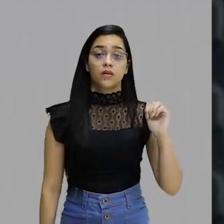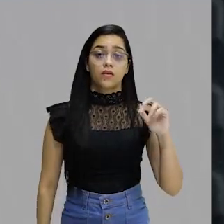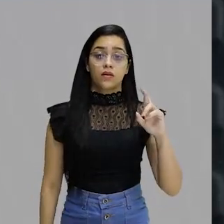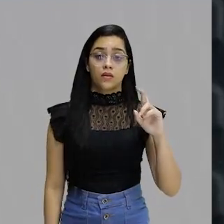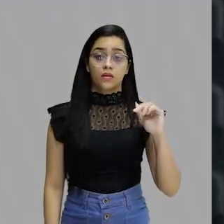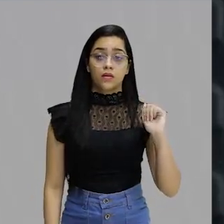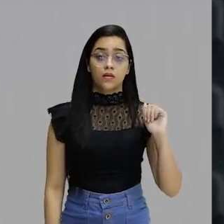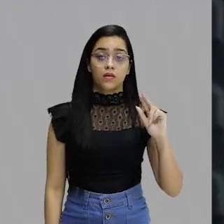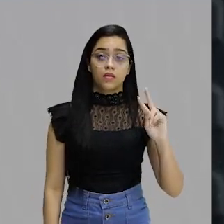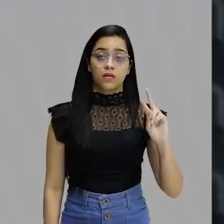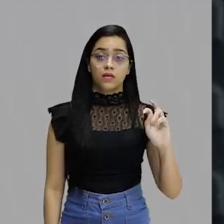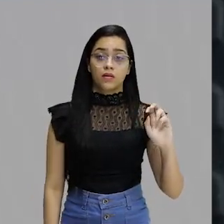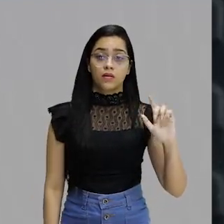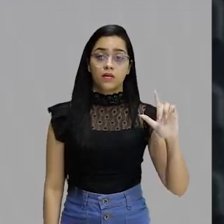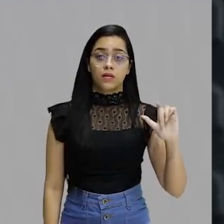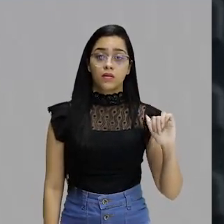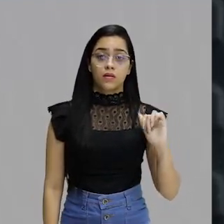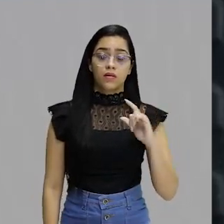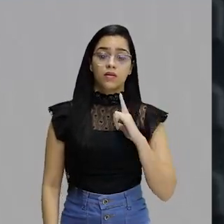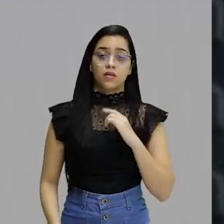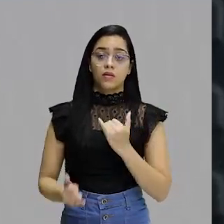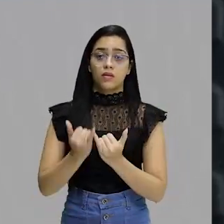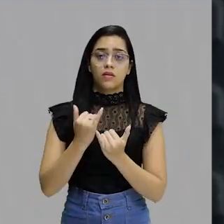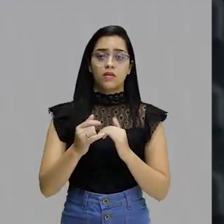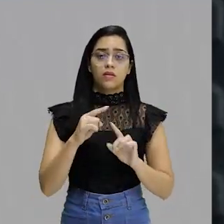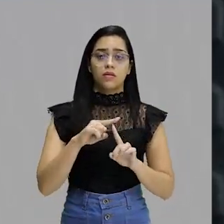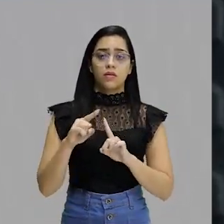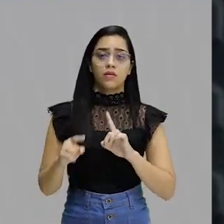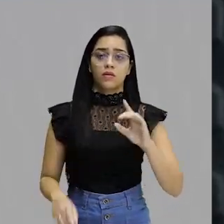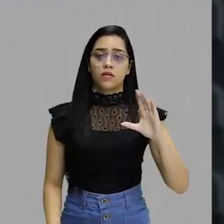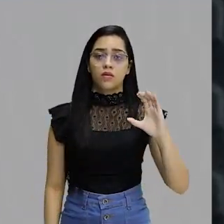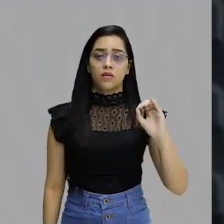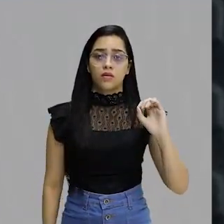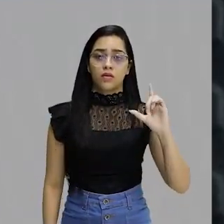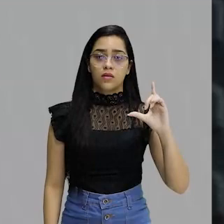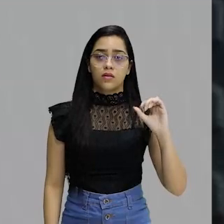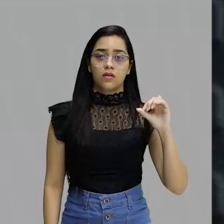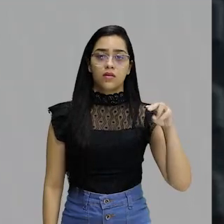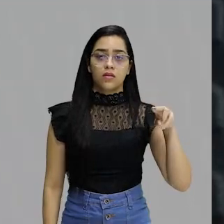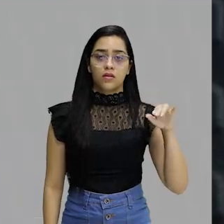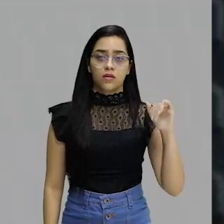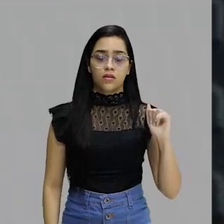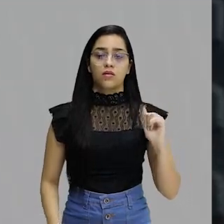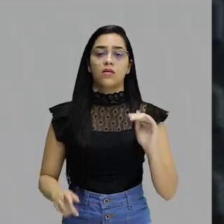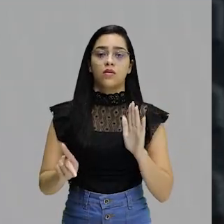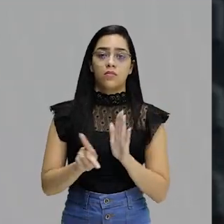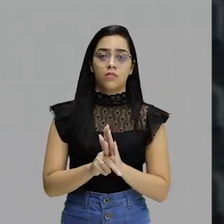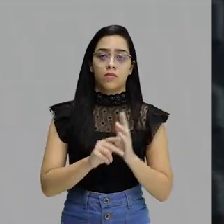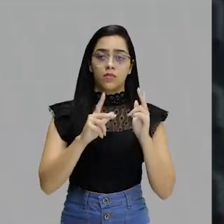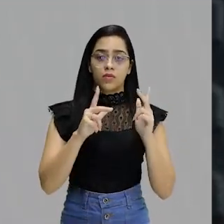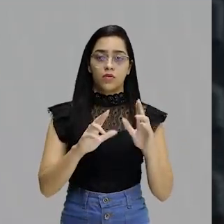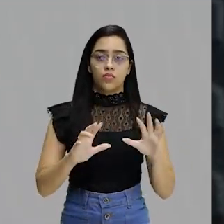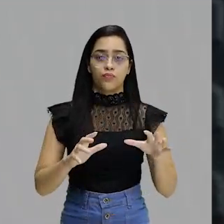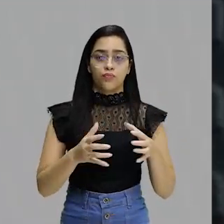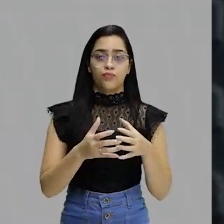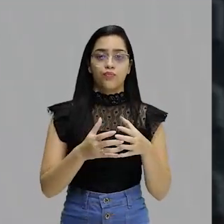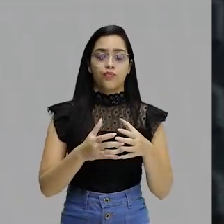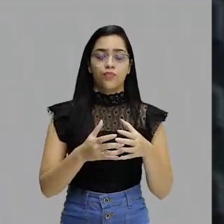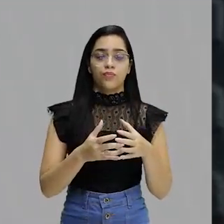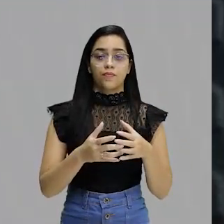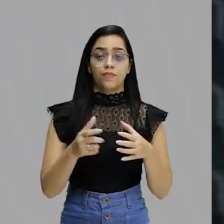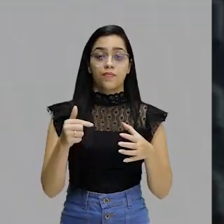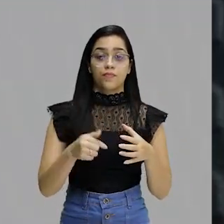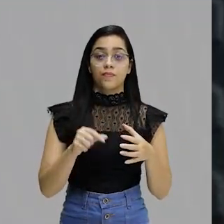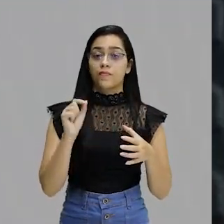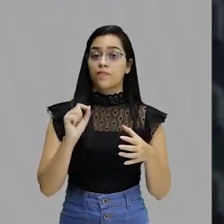tipo de colônia, é uma colônia de indivíduos que pertencem à mesma espécie. Esses